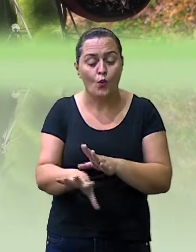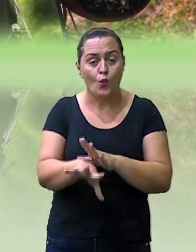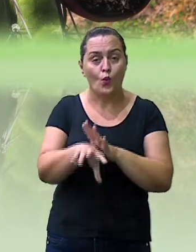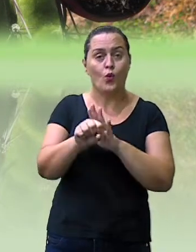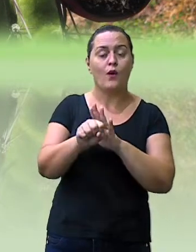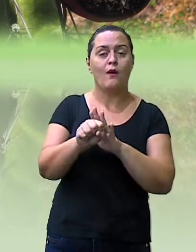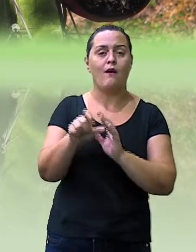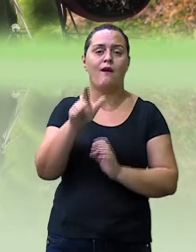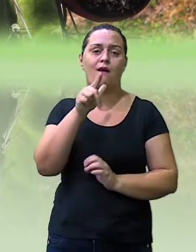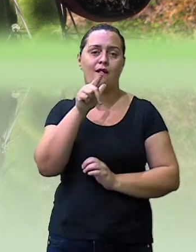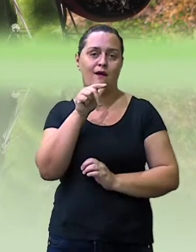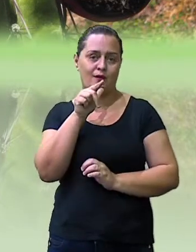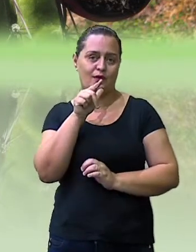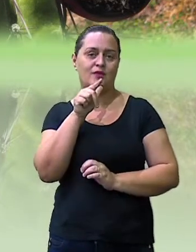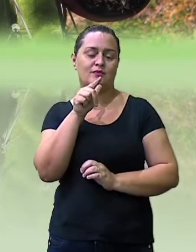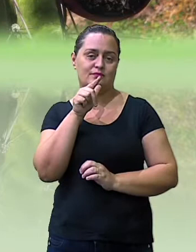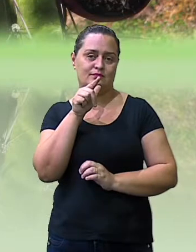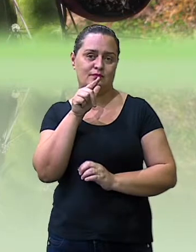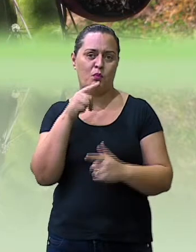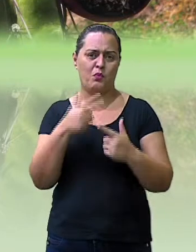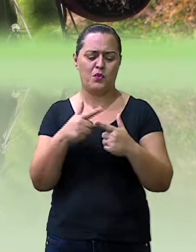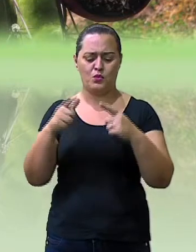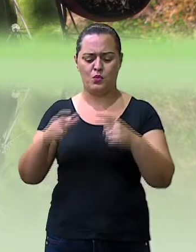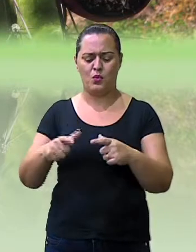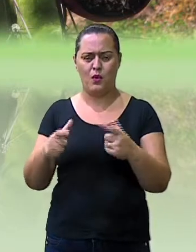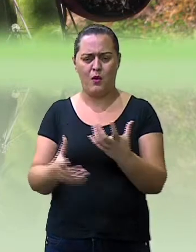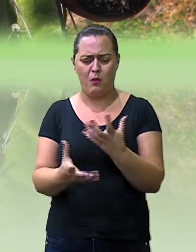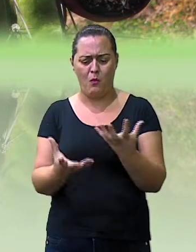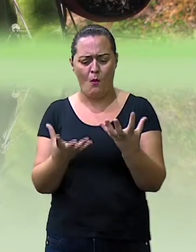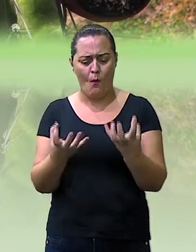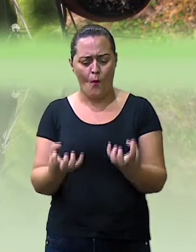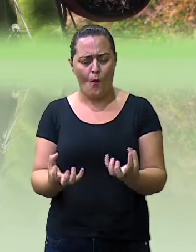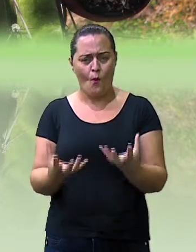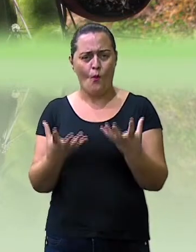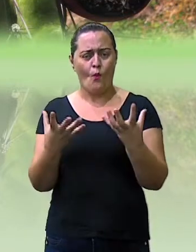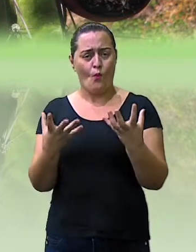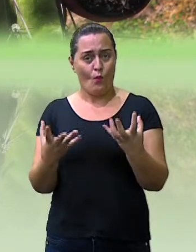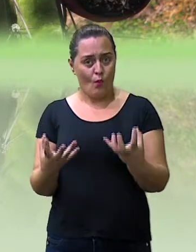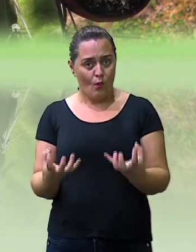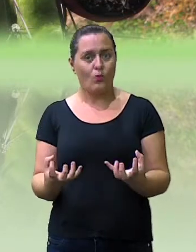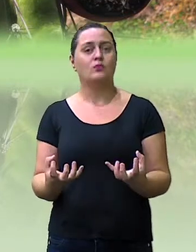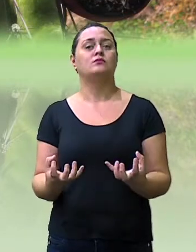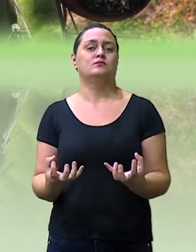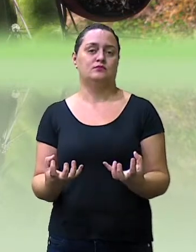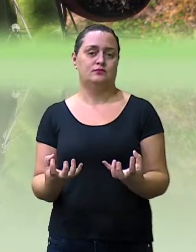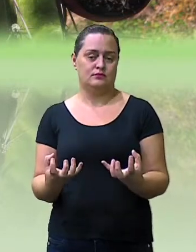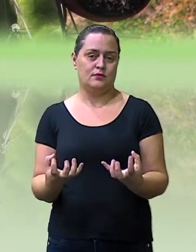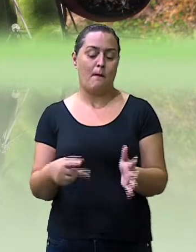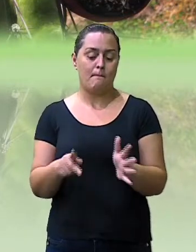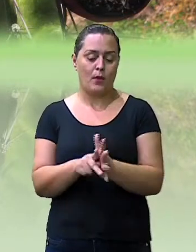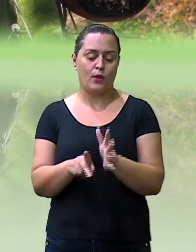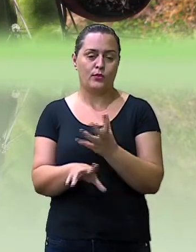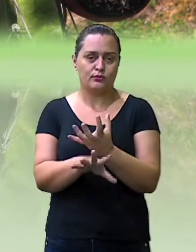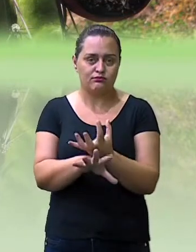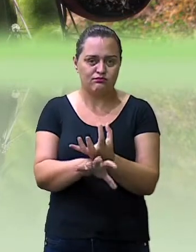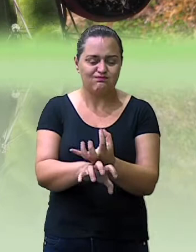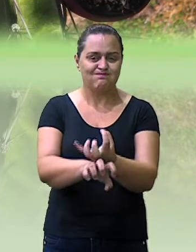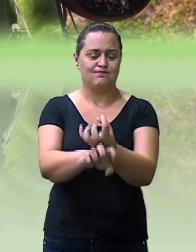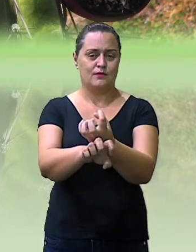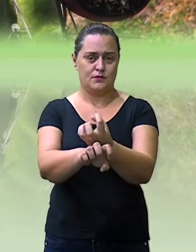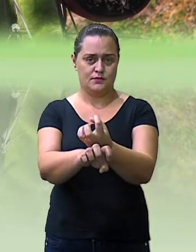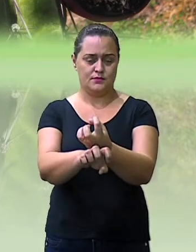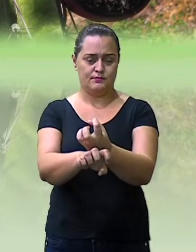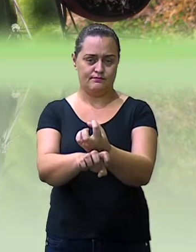os animais da região exibem comportamentos adaptativos que reduzem a perda de